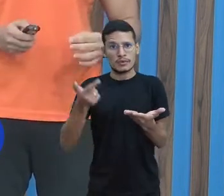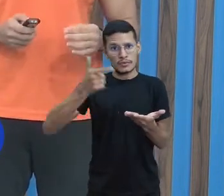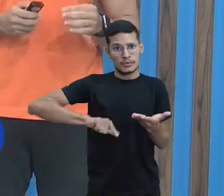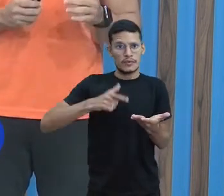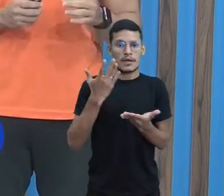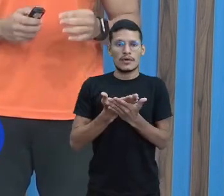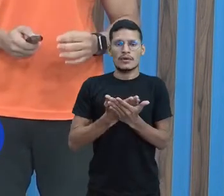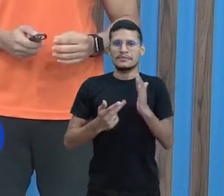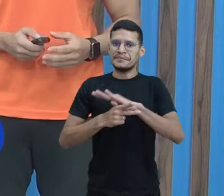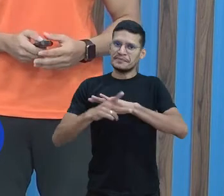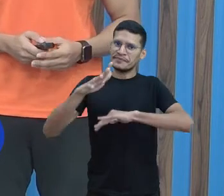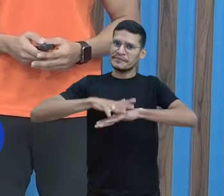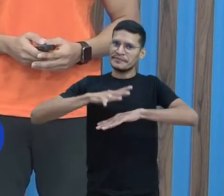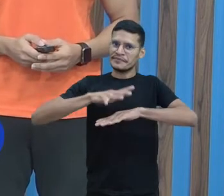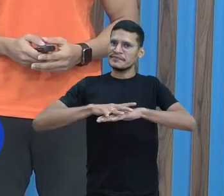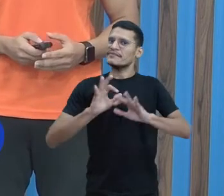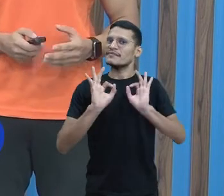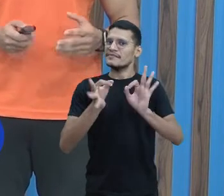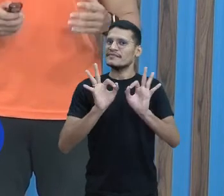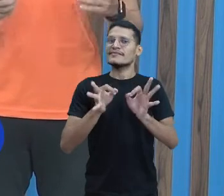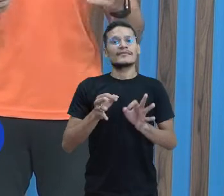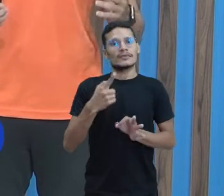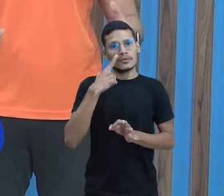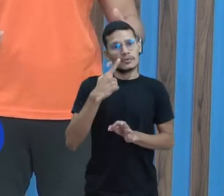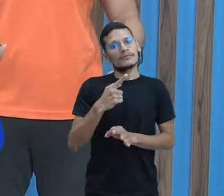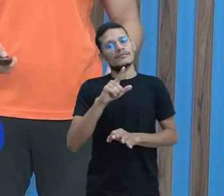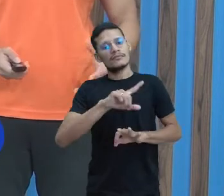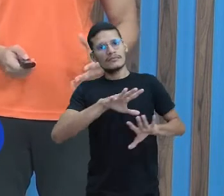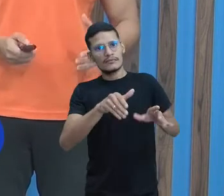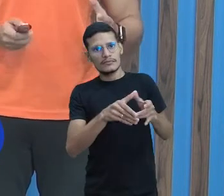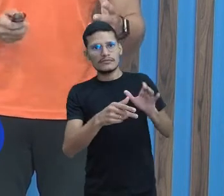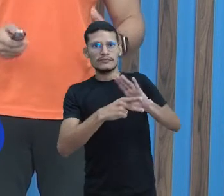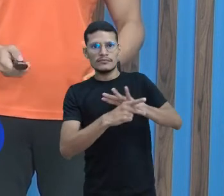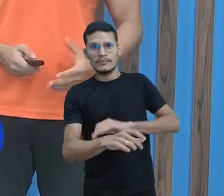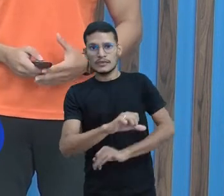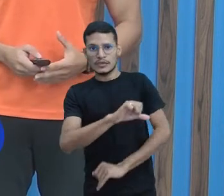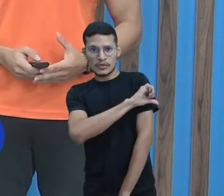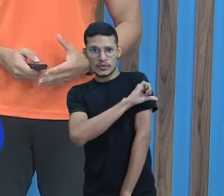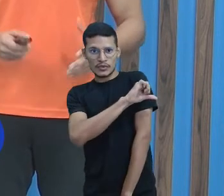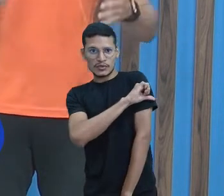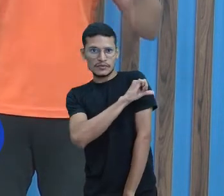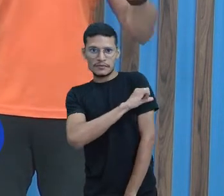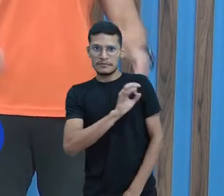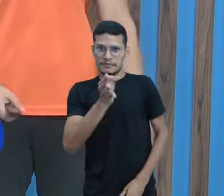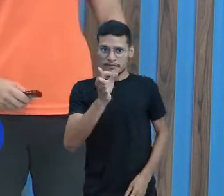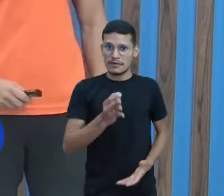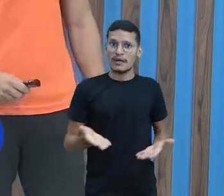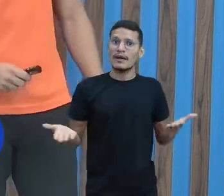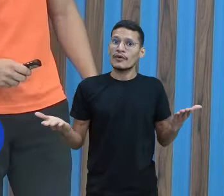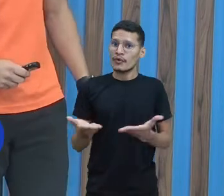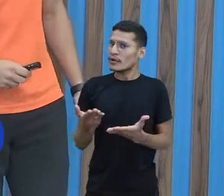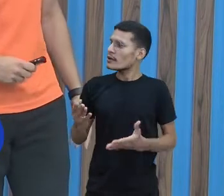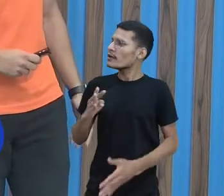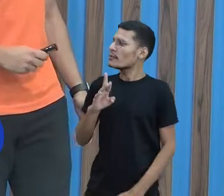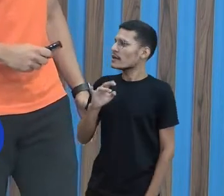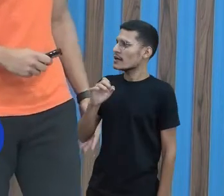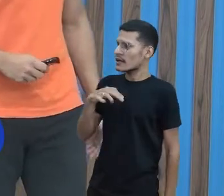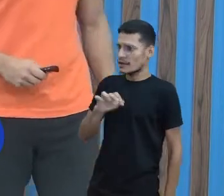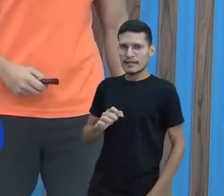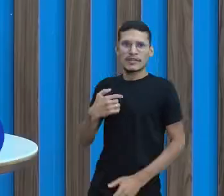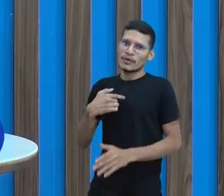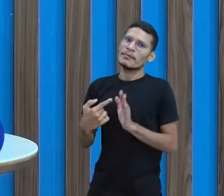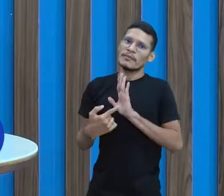mais uma aula de matemática para os alunos dos anos finais, os nonos anos. Aqui, Briane, eu preciso me apresentar,